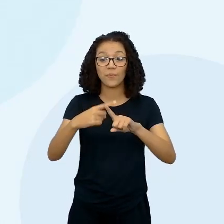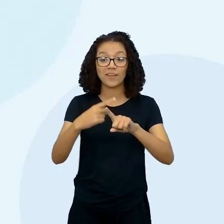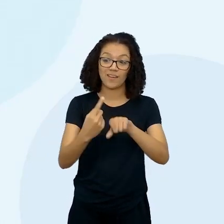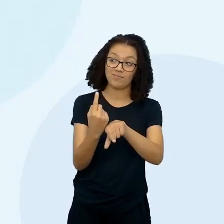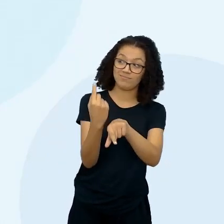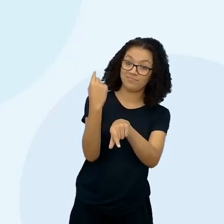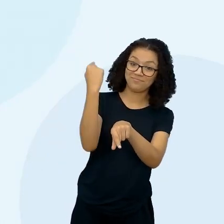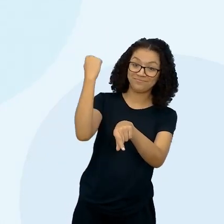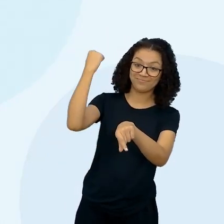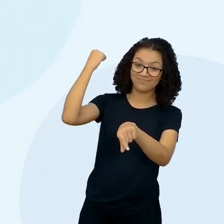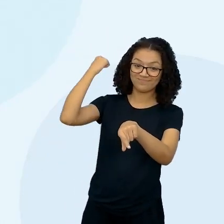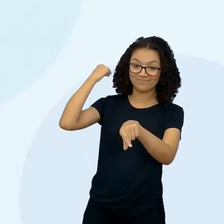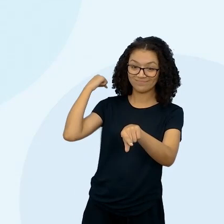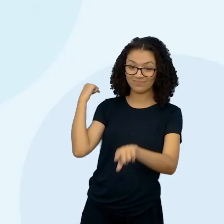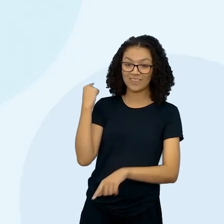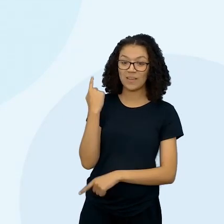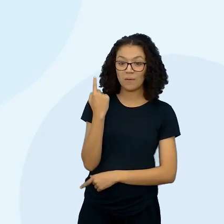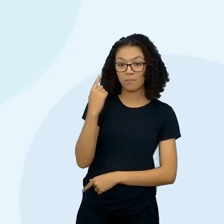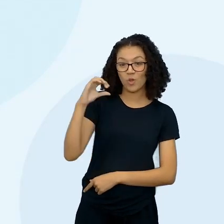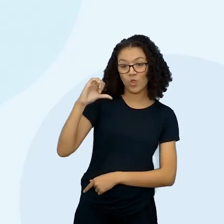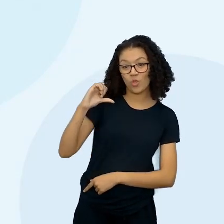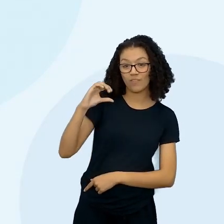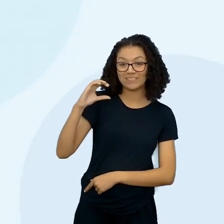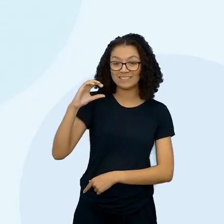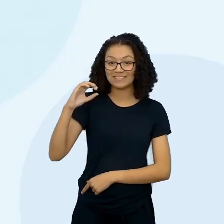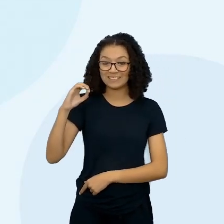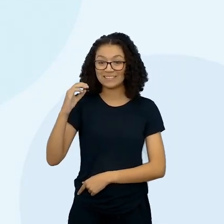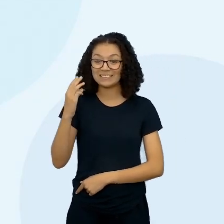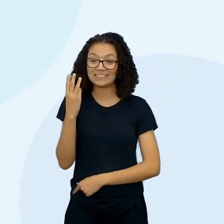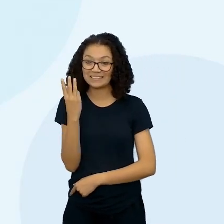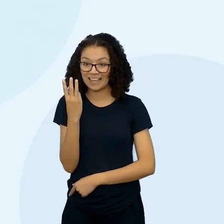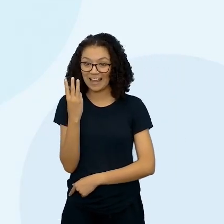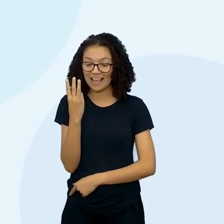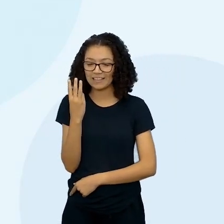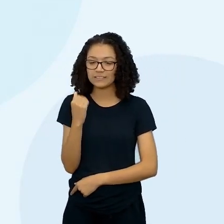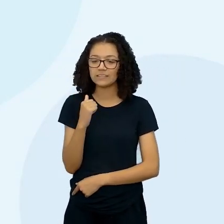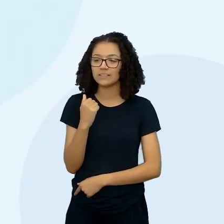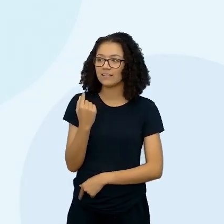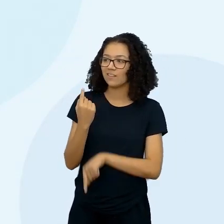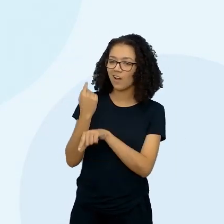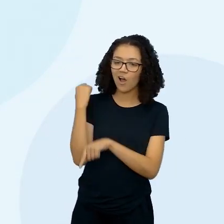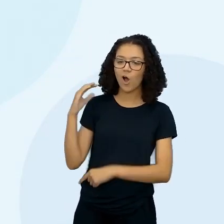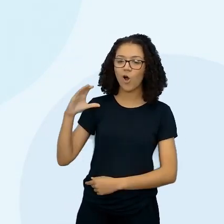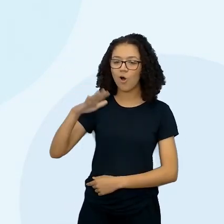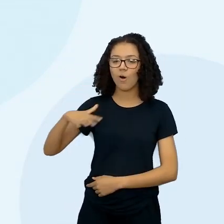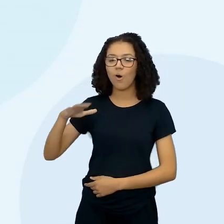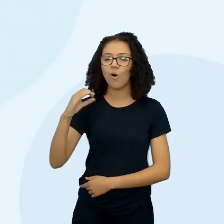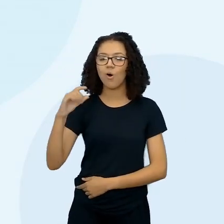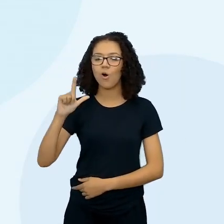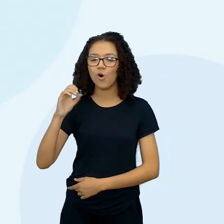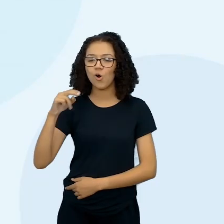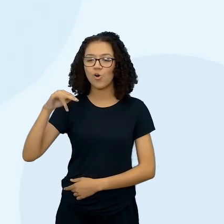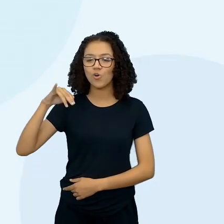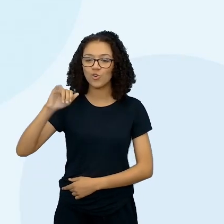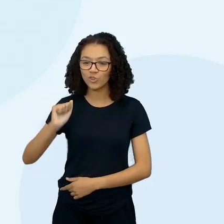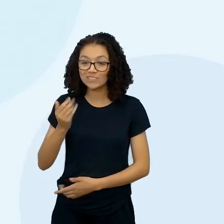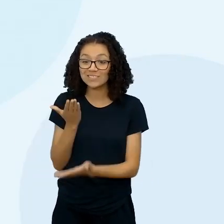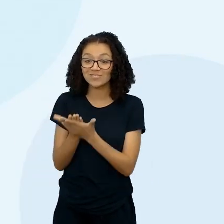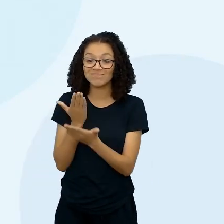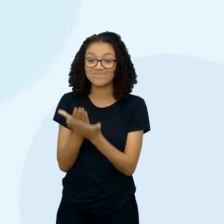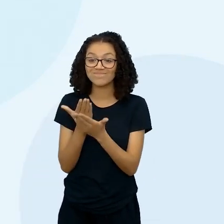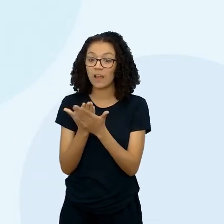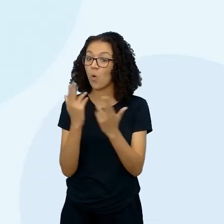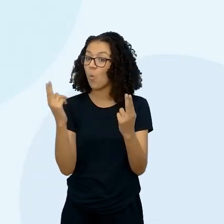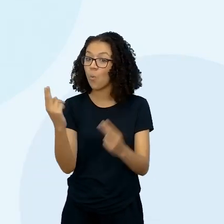queria estudar na Polônia, ela não pôde estudar. Com 15 anos, aí ela foi para a França,